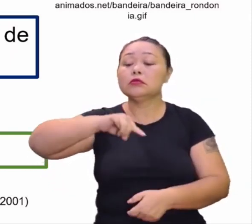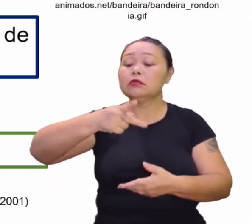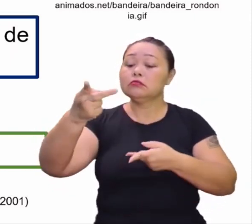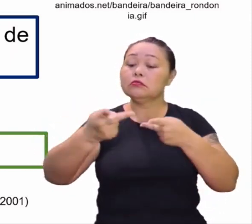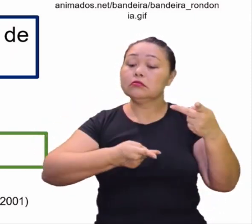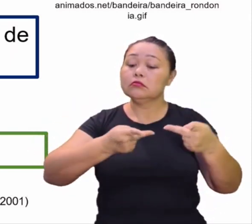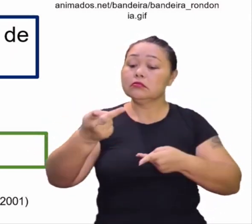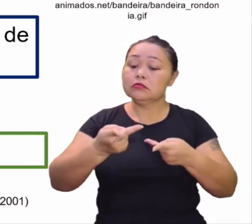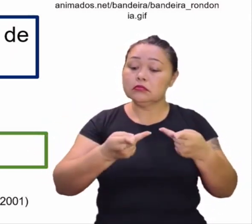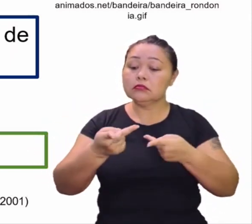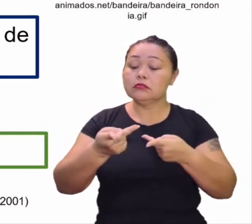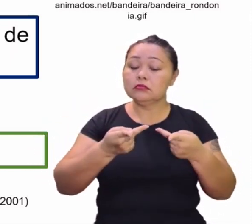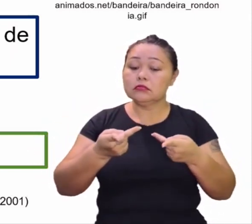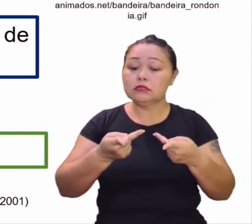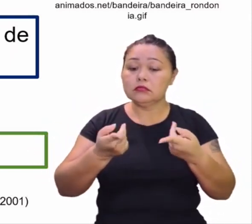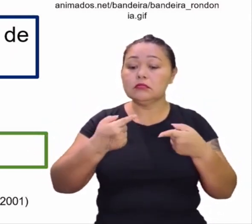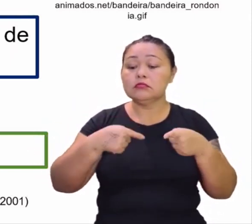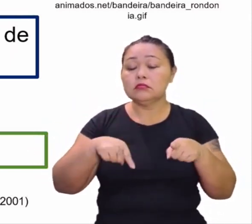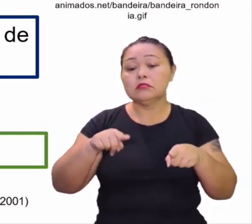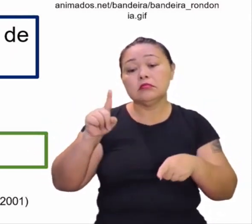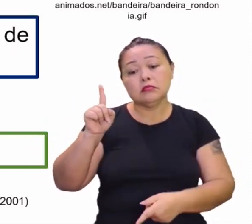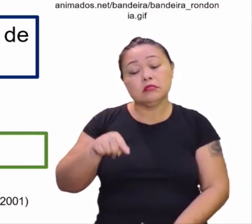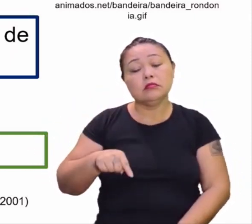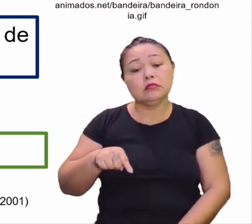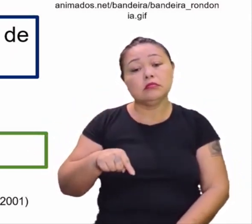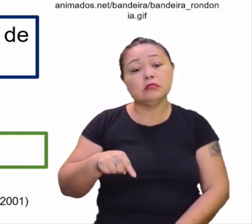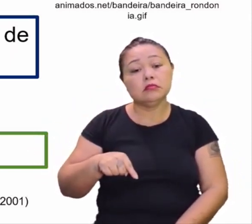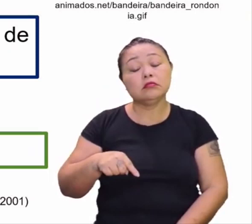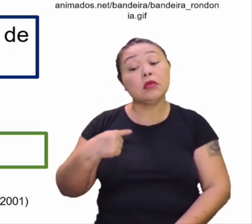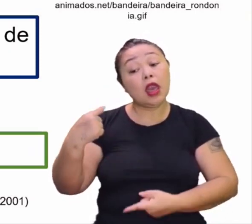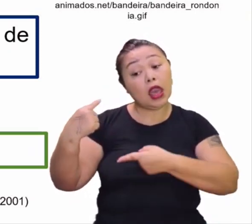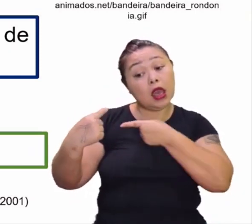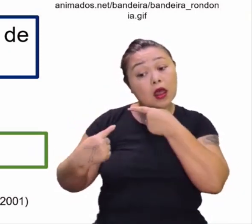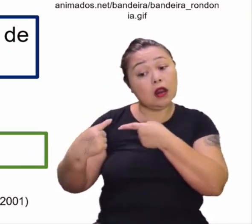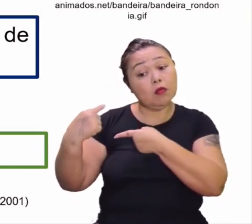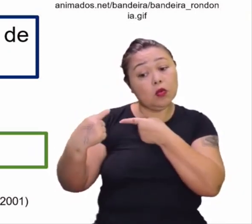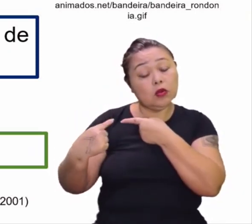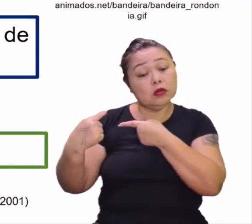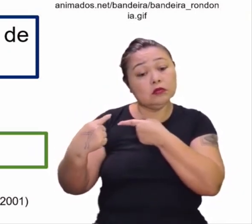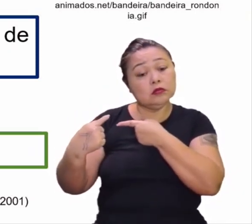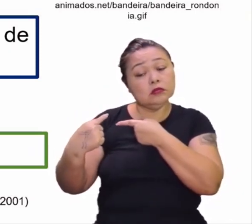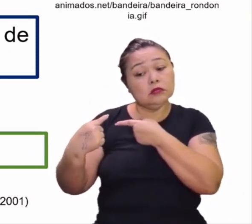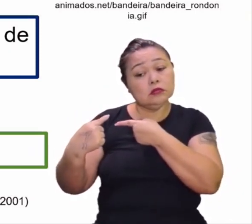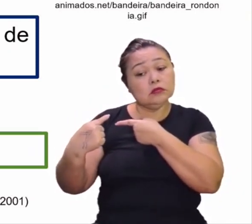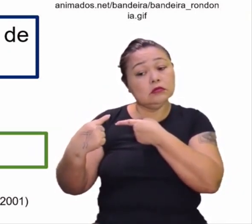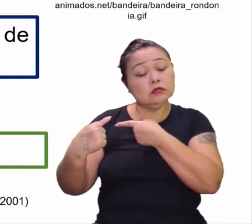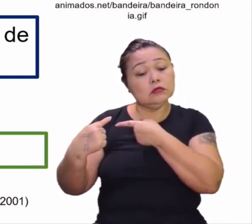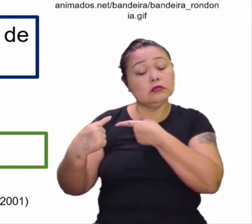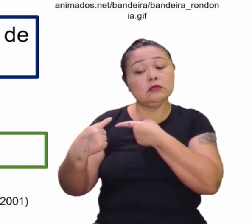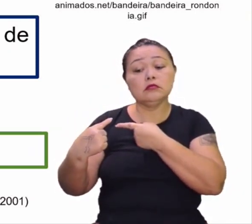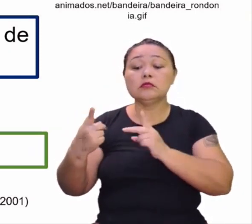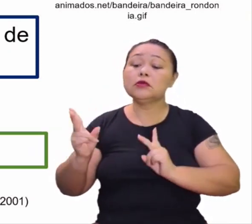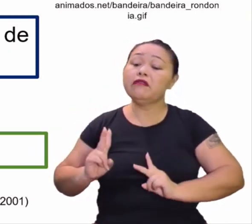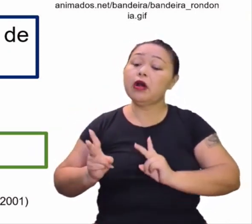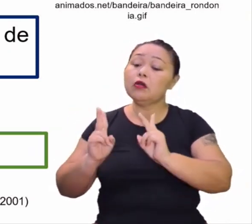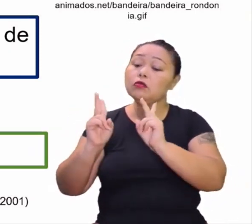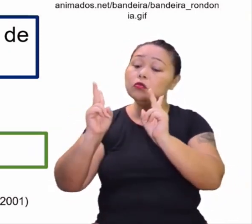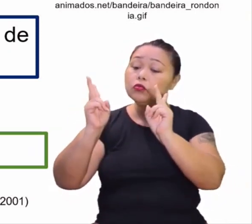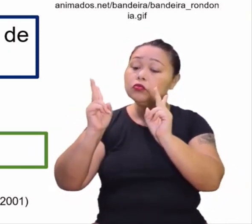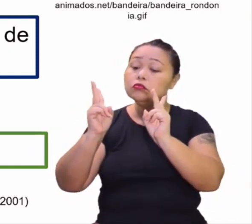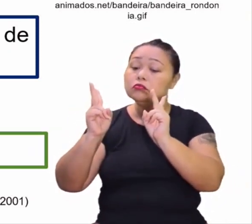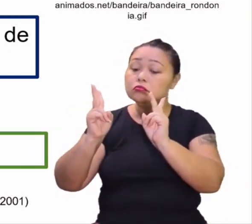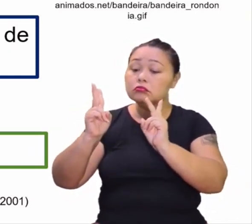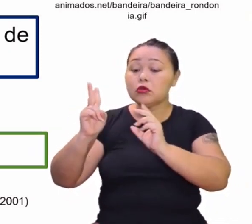aqui e, inclusive, era uma política de valorizar